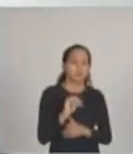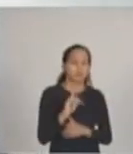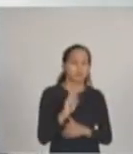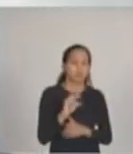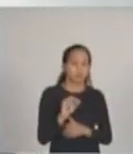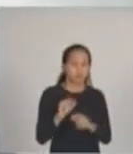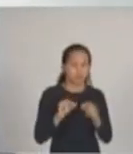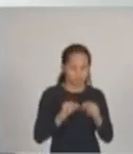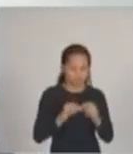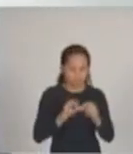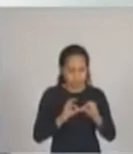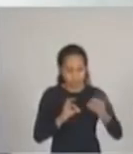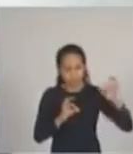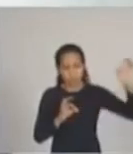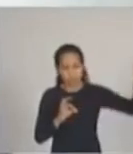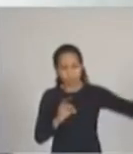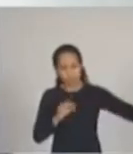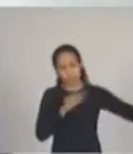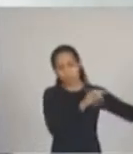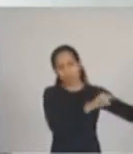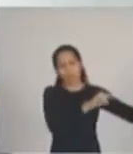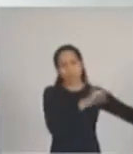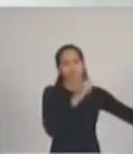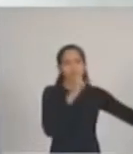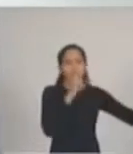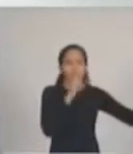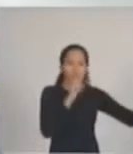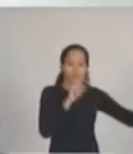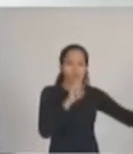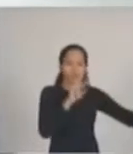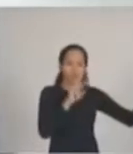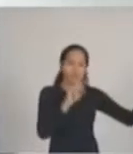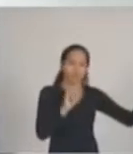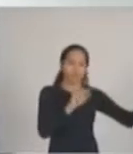Viva, seguindo até a comunidade do Tegredo.